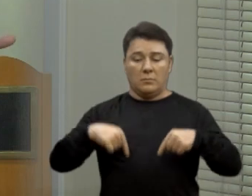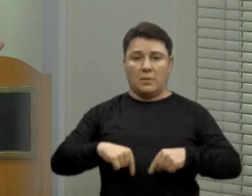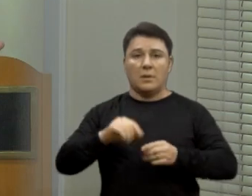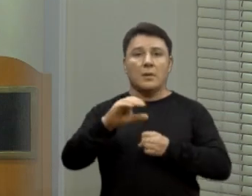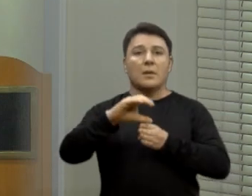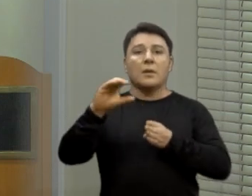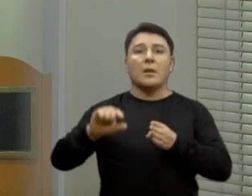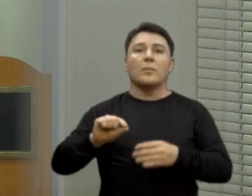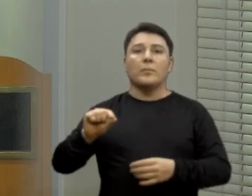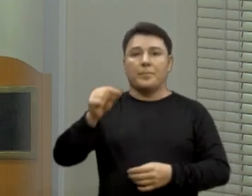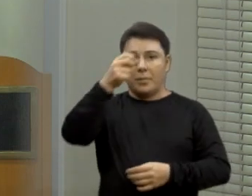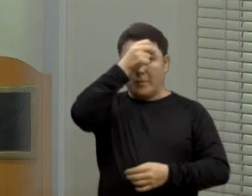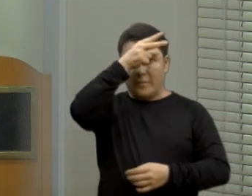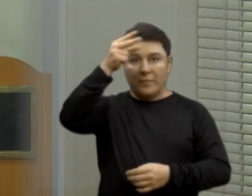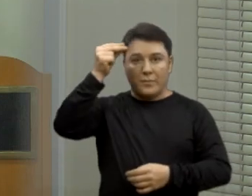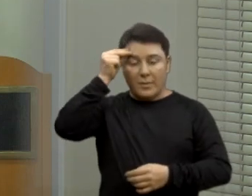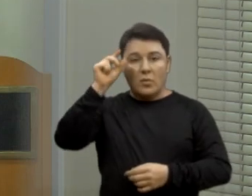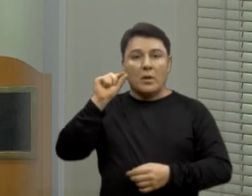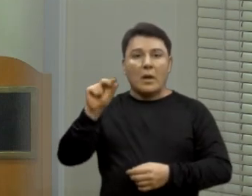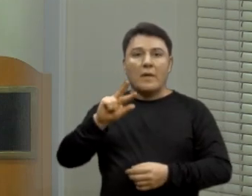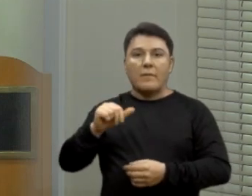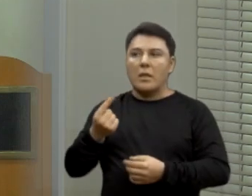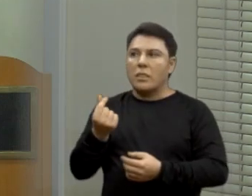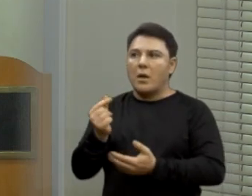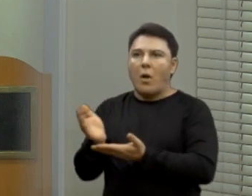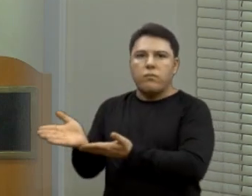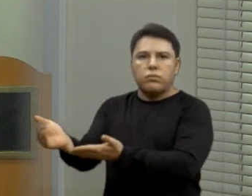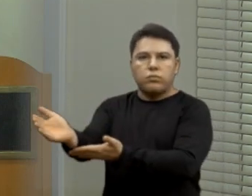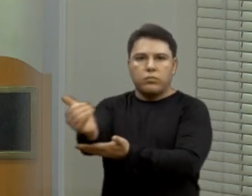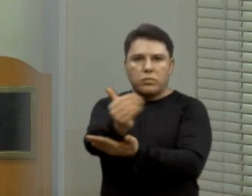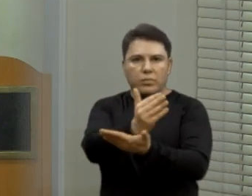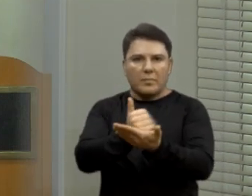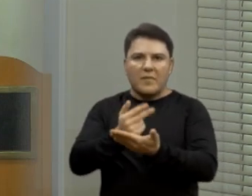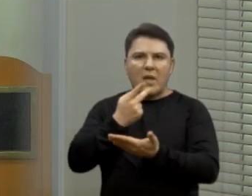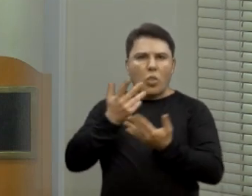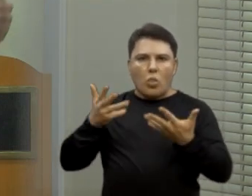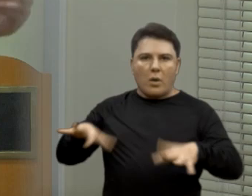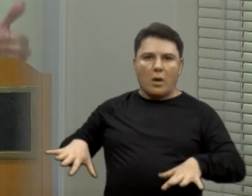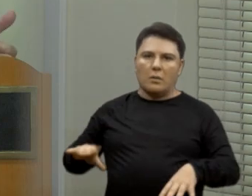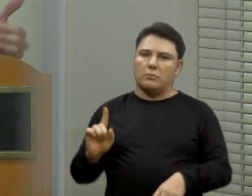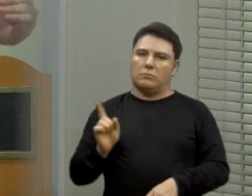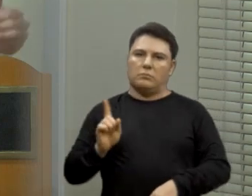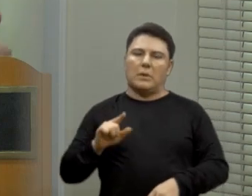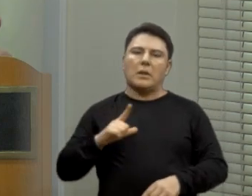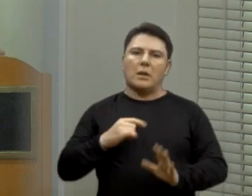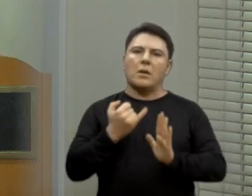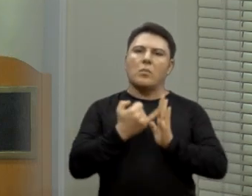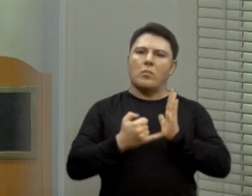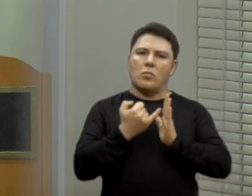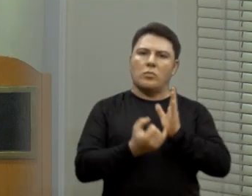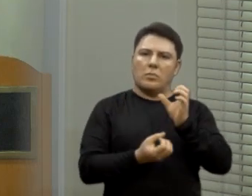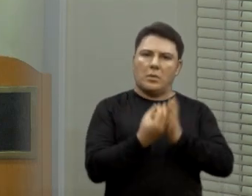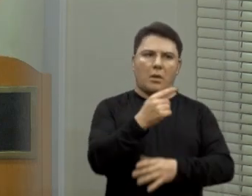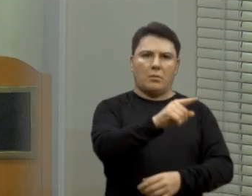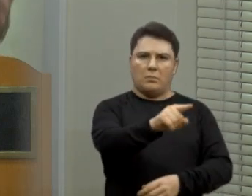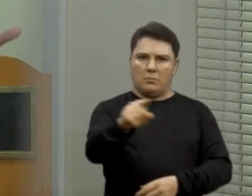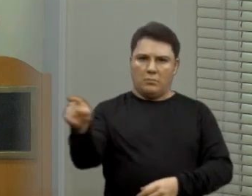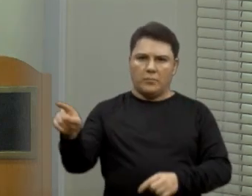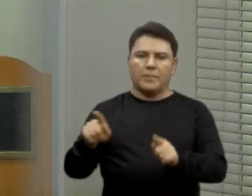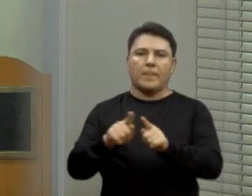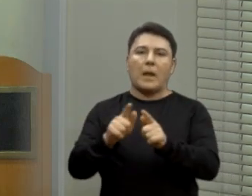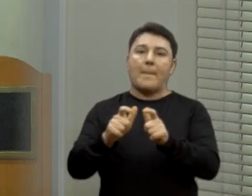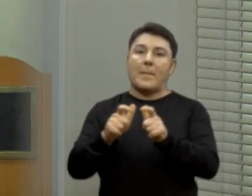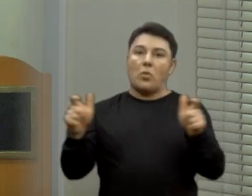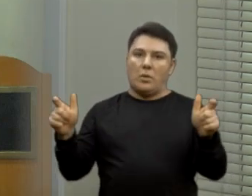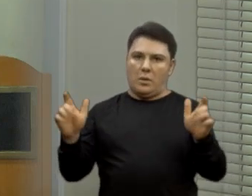Municipal é que o prefeito não pode abrir mão de receita criada. A receita que foi criada aqui nessa casa, os impostos que foram criados por vocês, pela